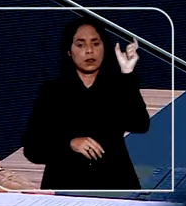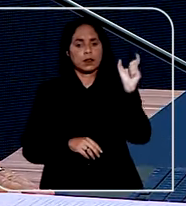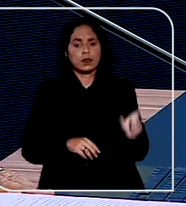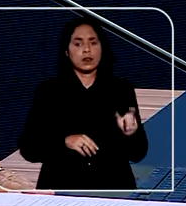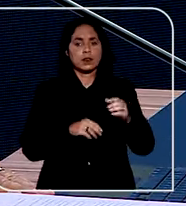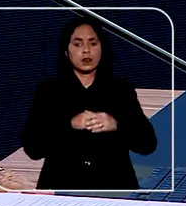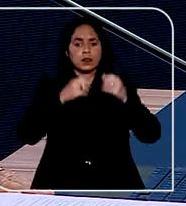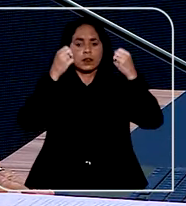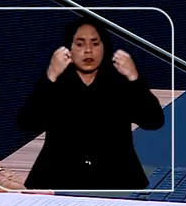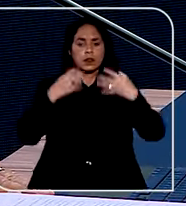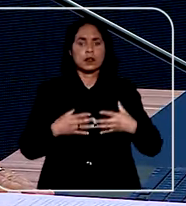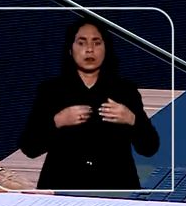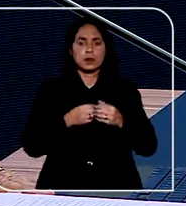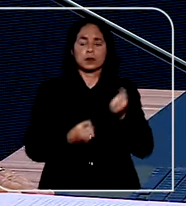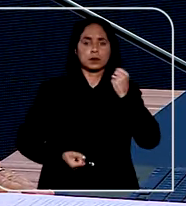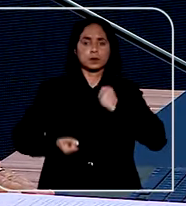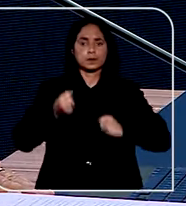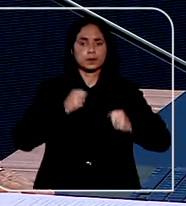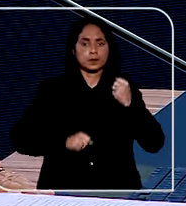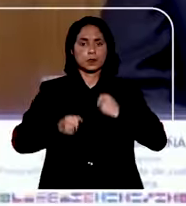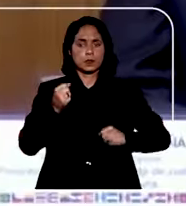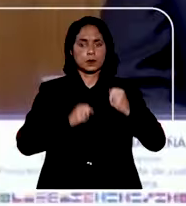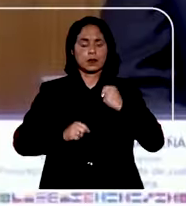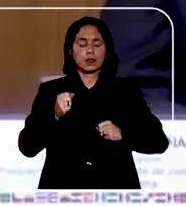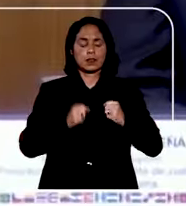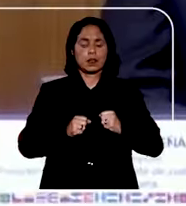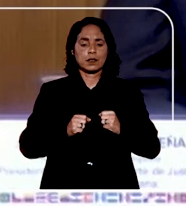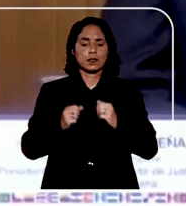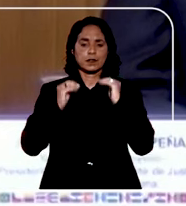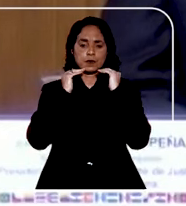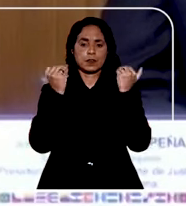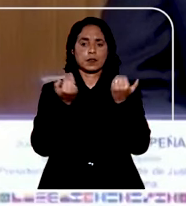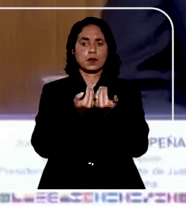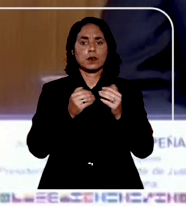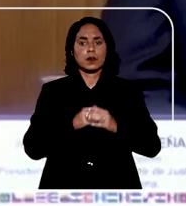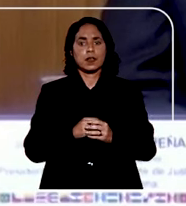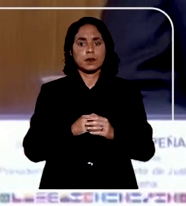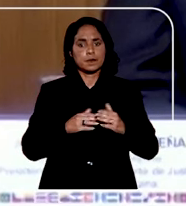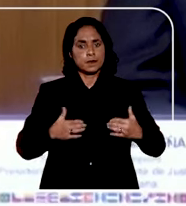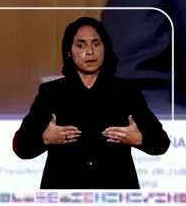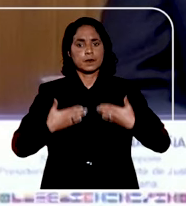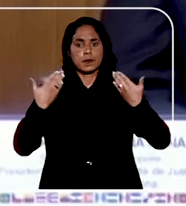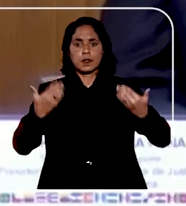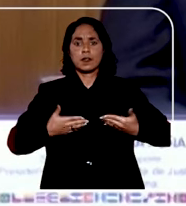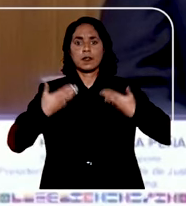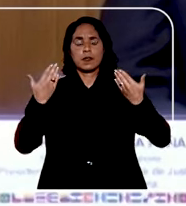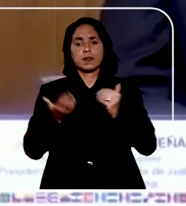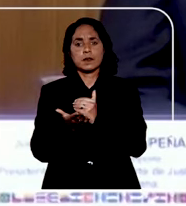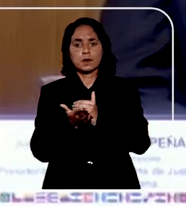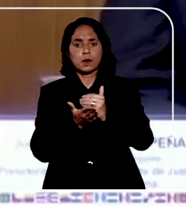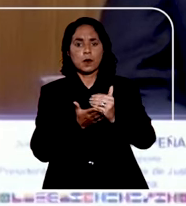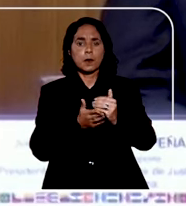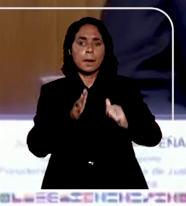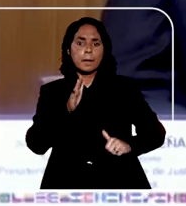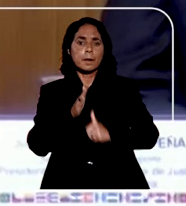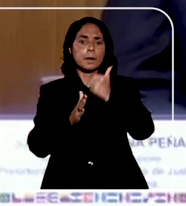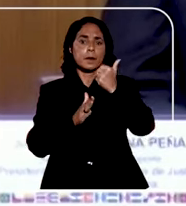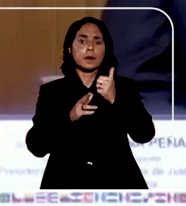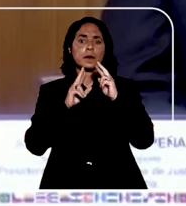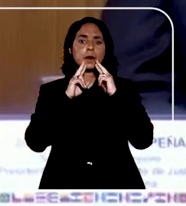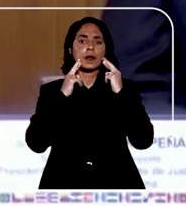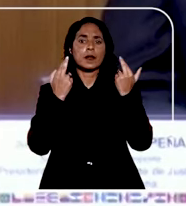Moura falou sobre a expectativa para a cúpula é com muita alegria que iniciamos a primeira reunião Preparatória